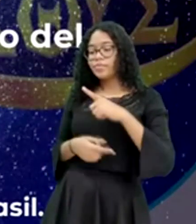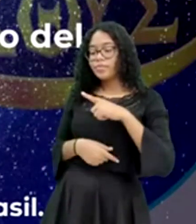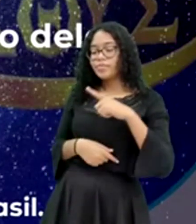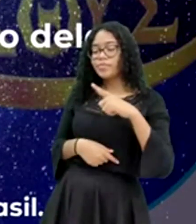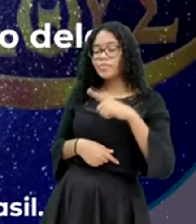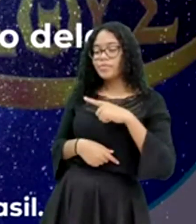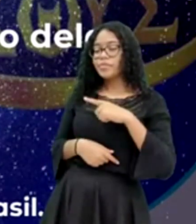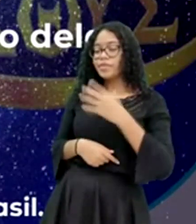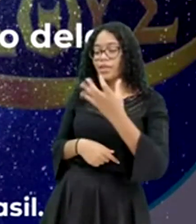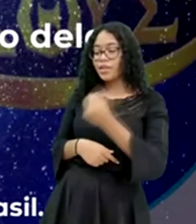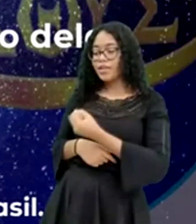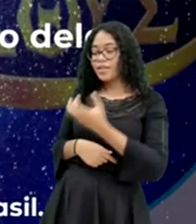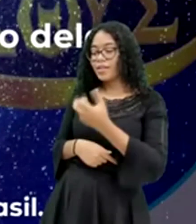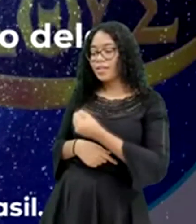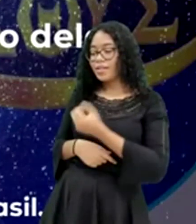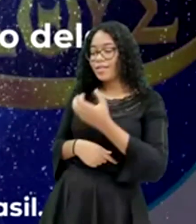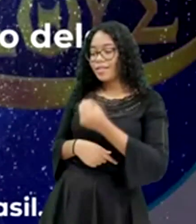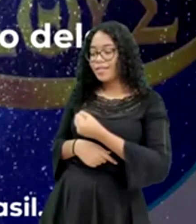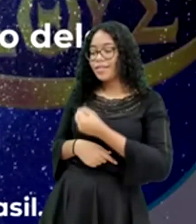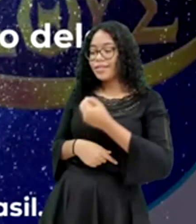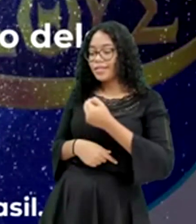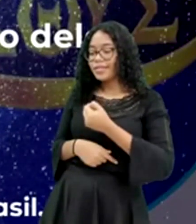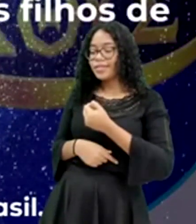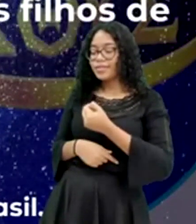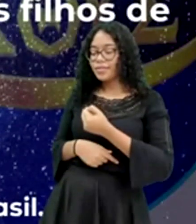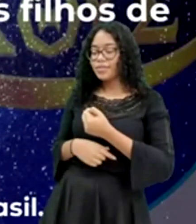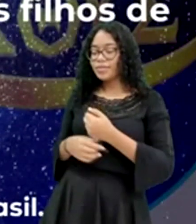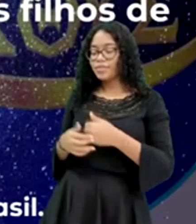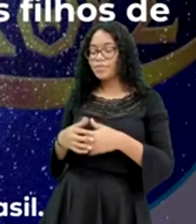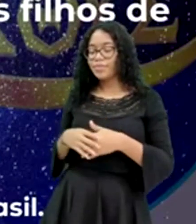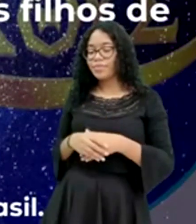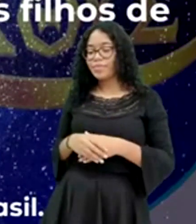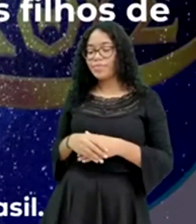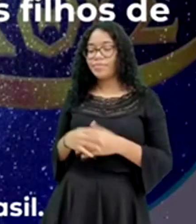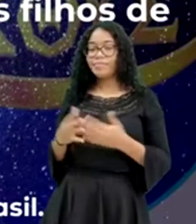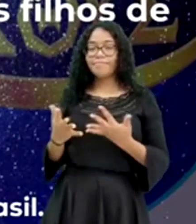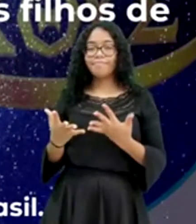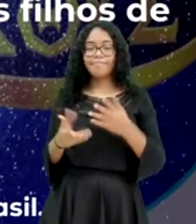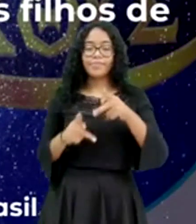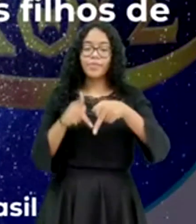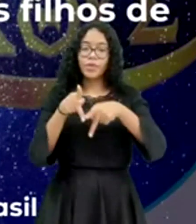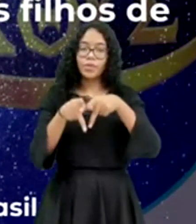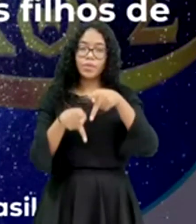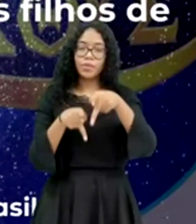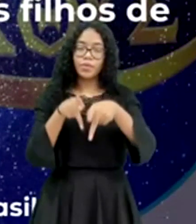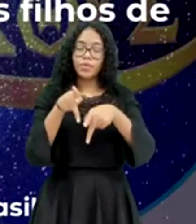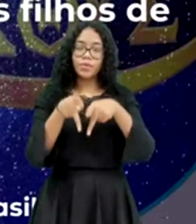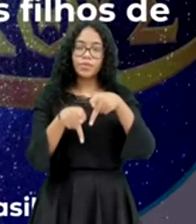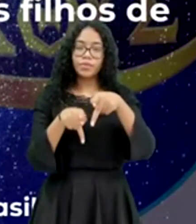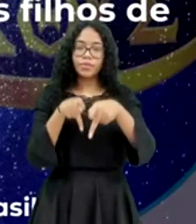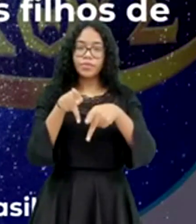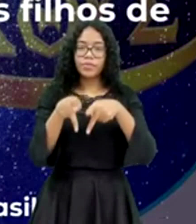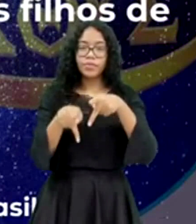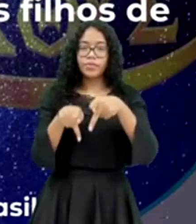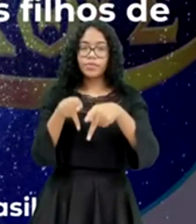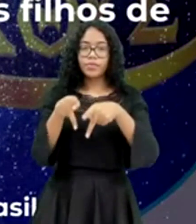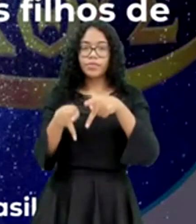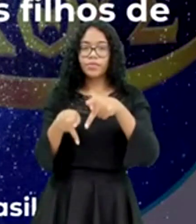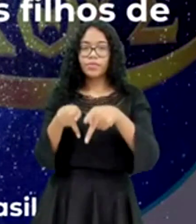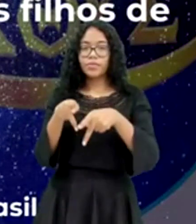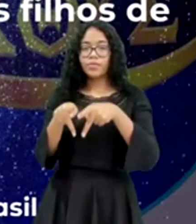mel, este é o fruto dela. O povo, porém, que habita nessa